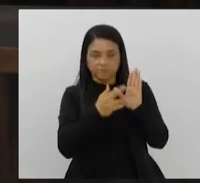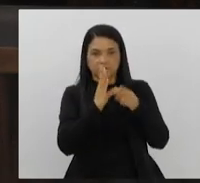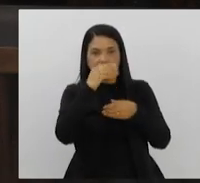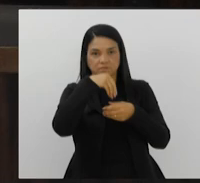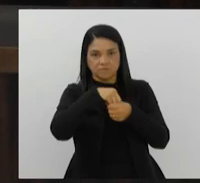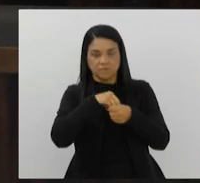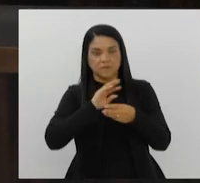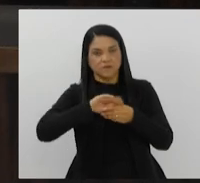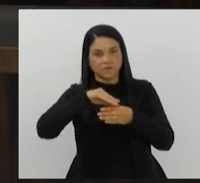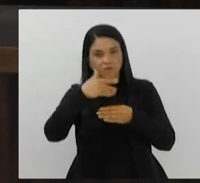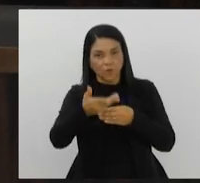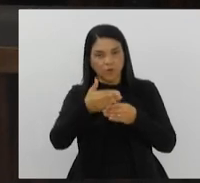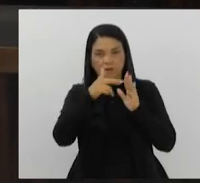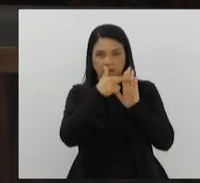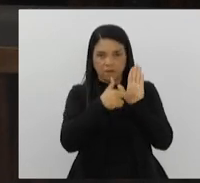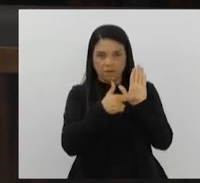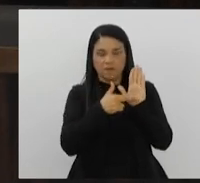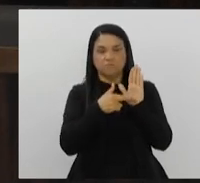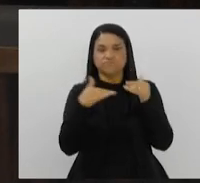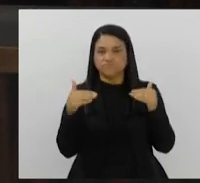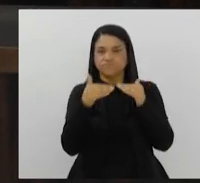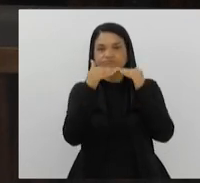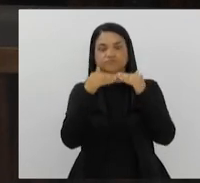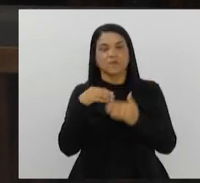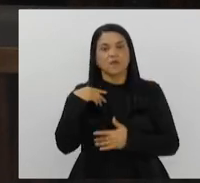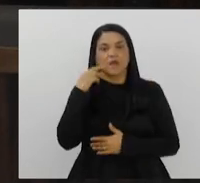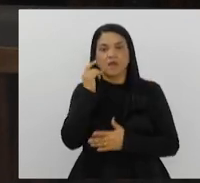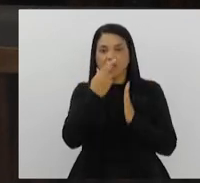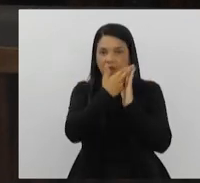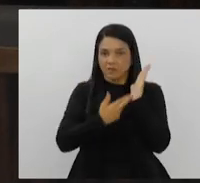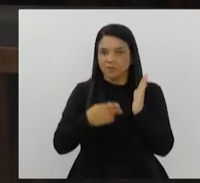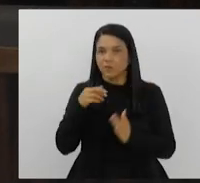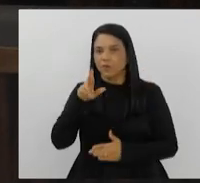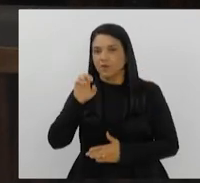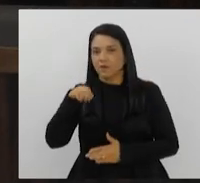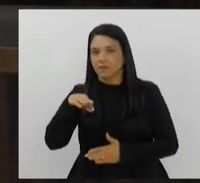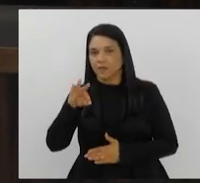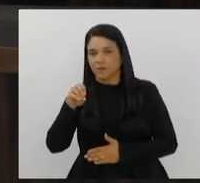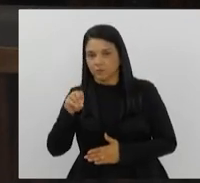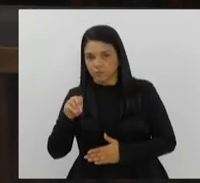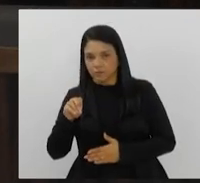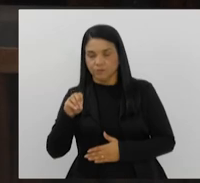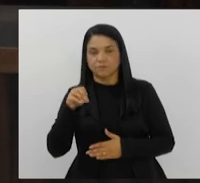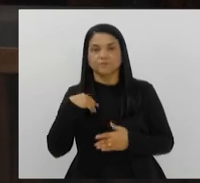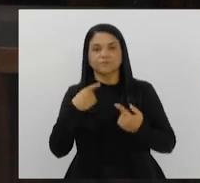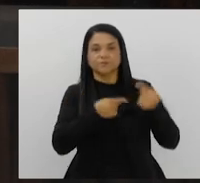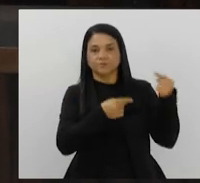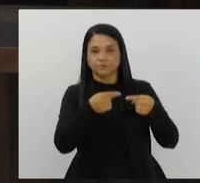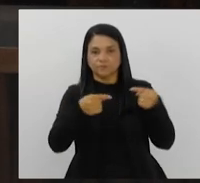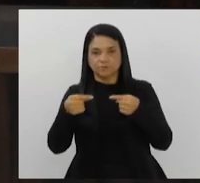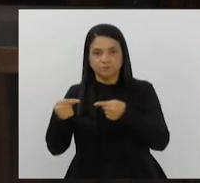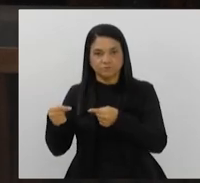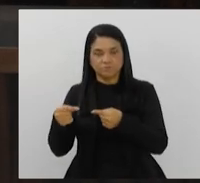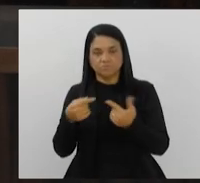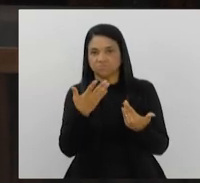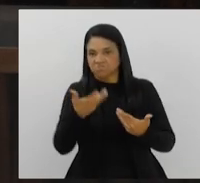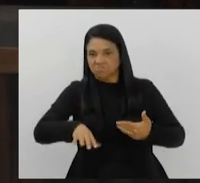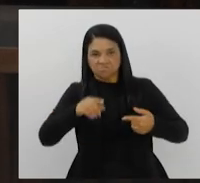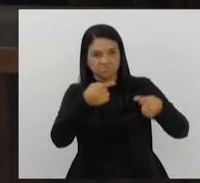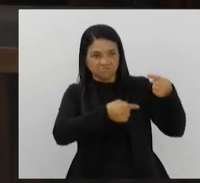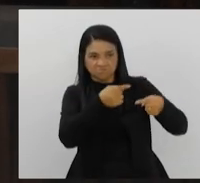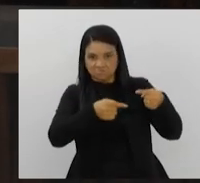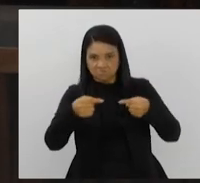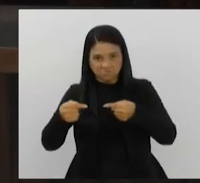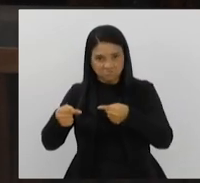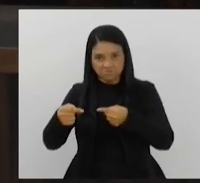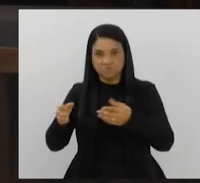Proporcional Externa, favorável. Relator Renato Miranda. Em discussão, não havendo quem queira